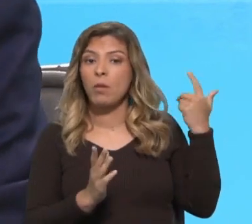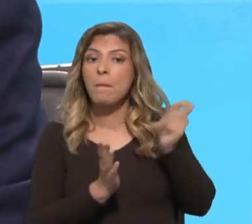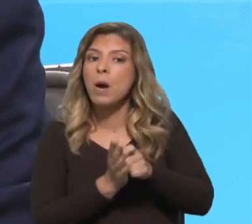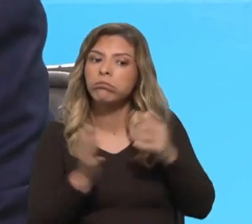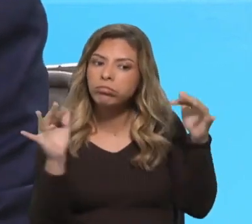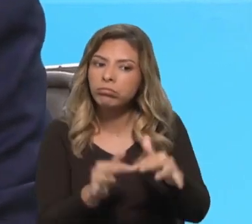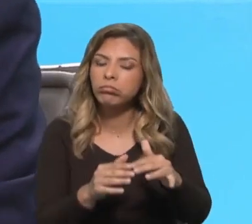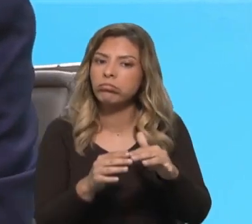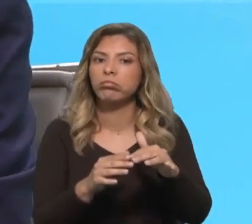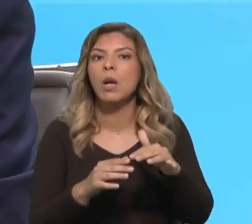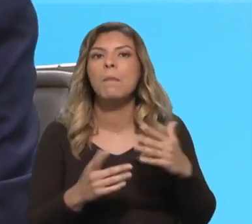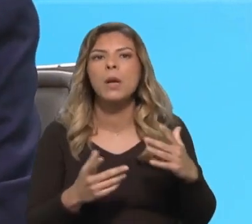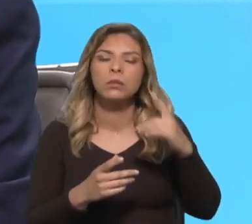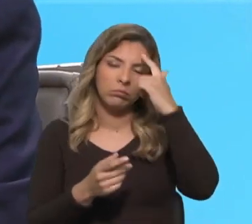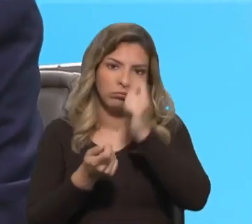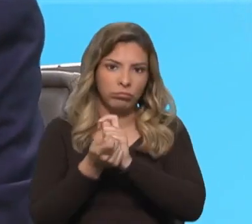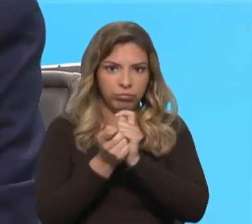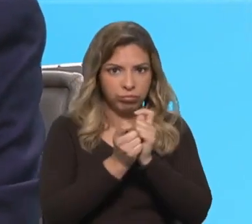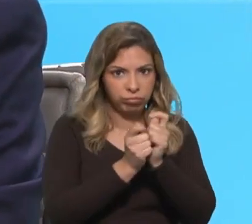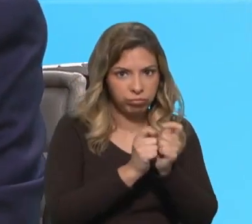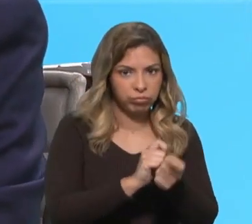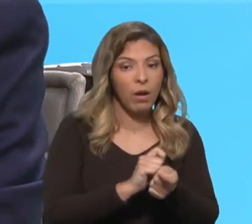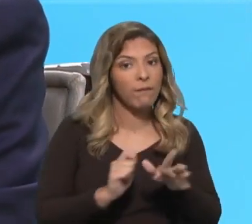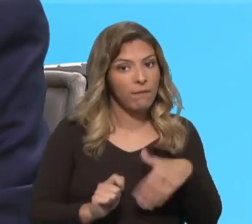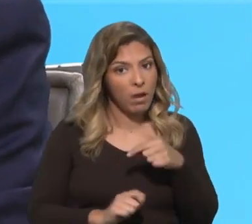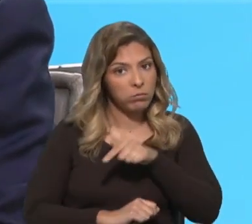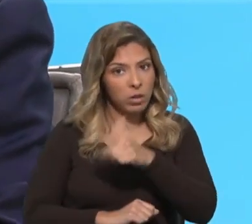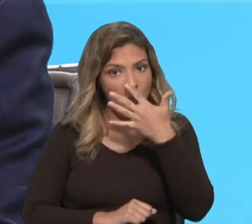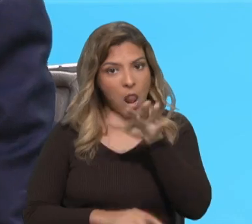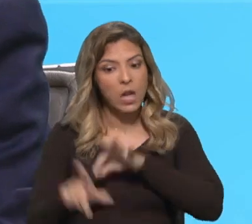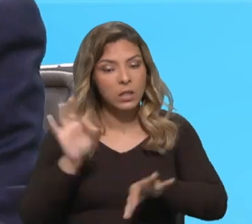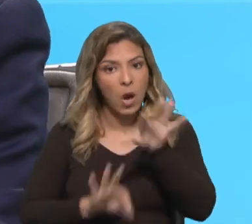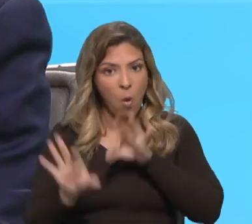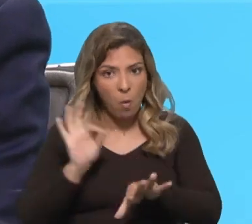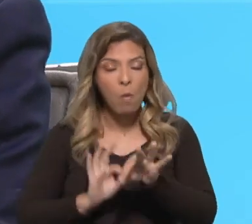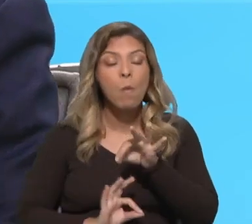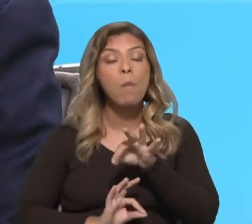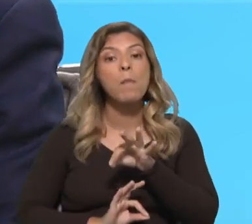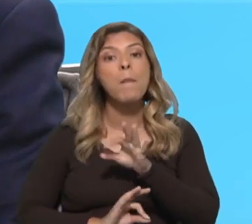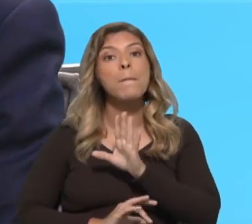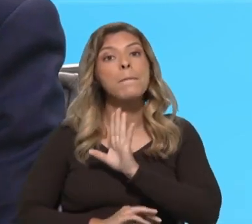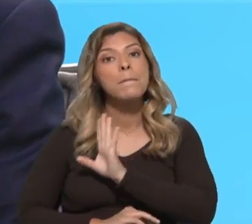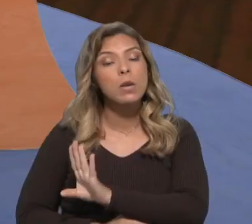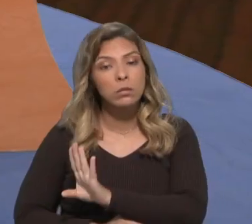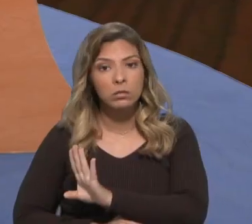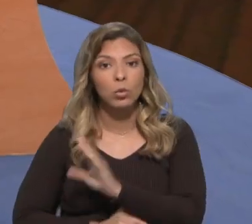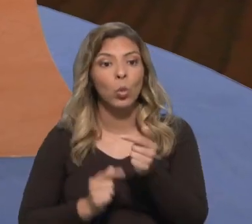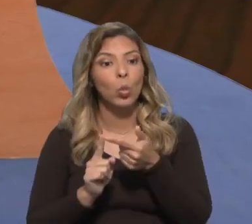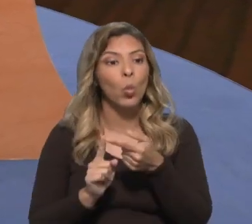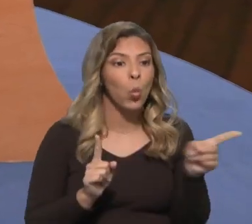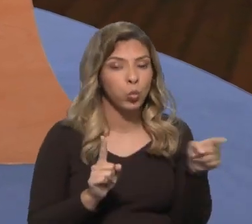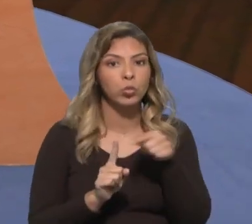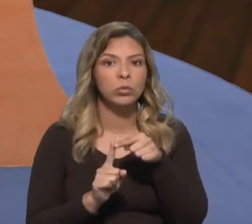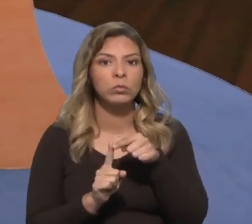também de clericalização dessa eleição. Portanto, no fundo, todos aqueles que são leigos vão